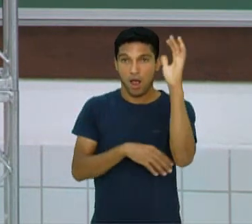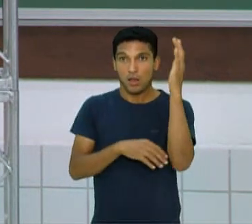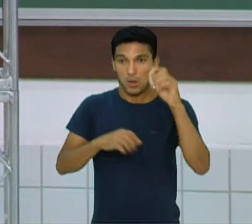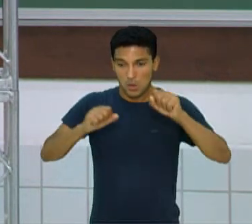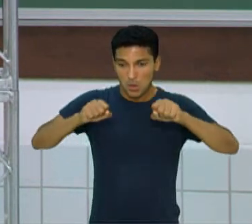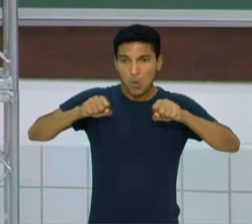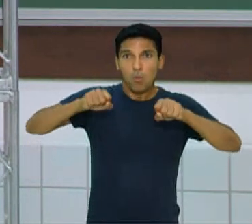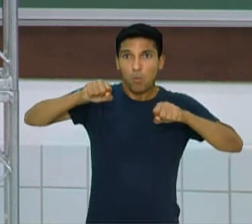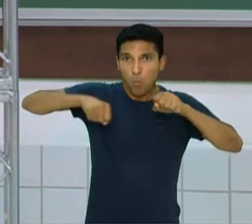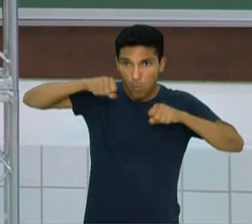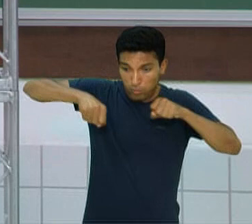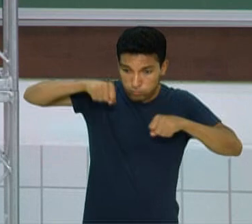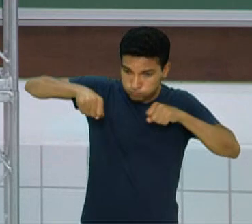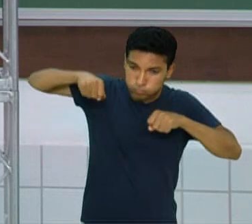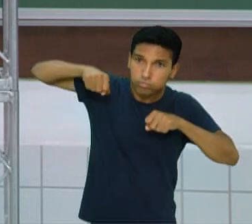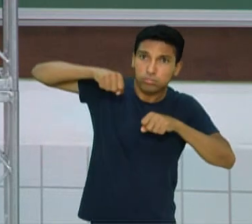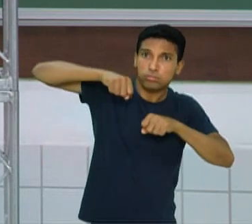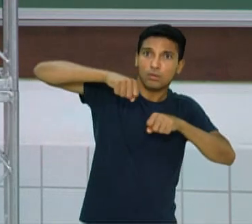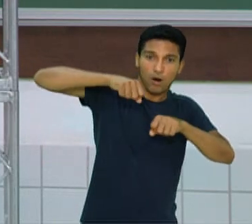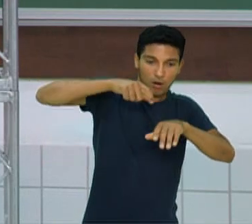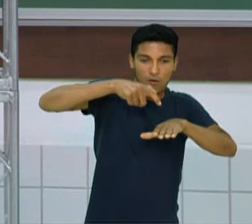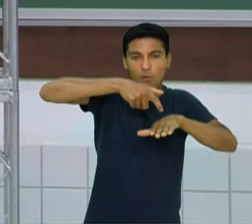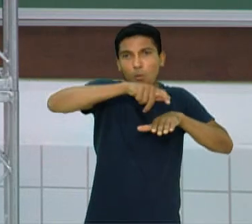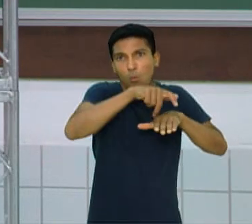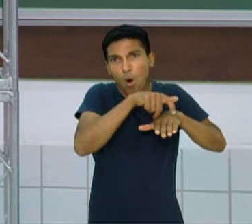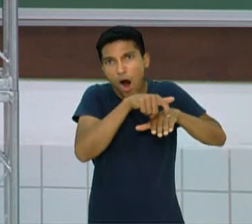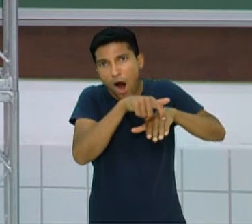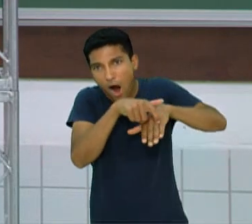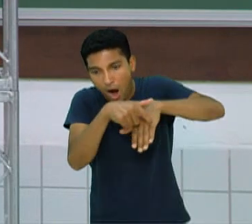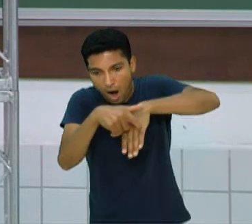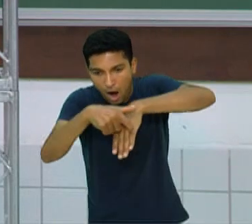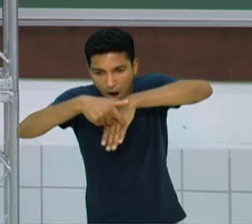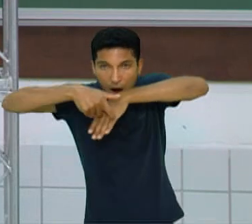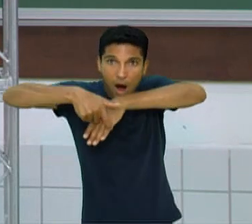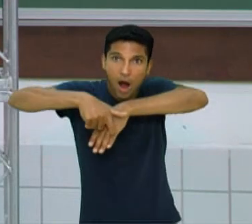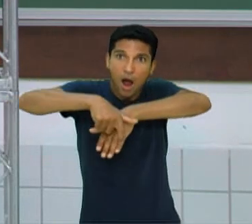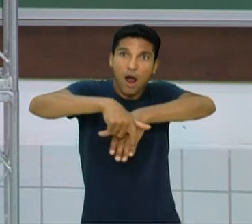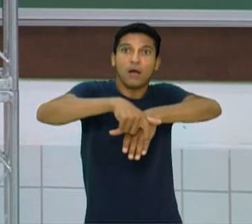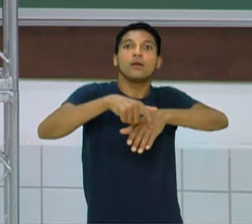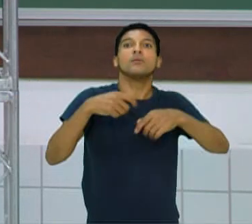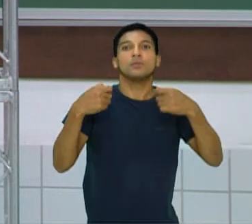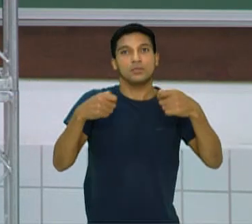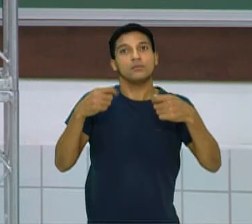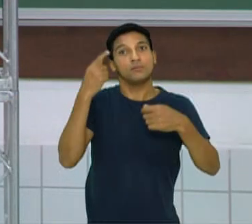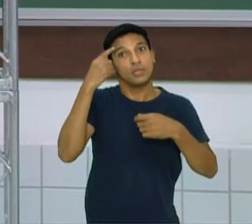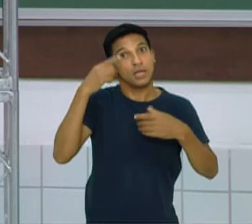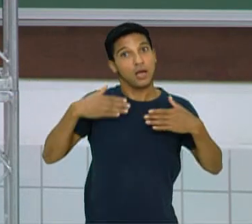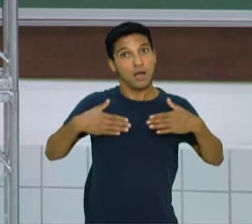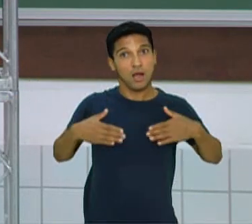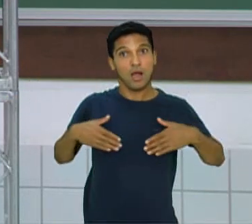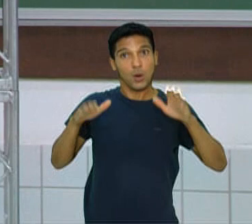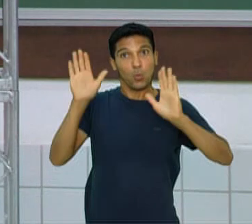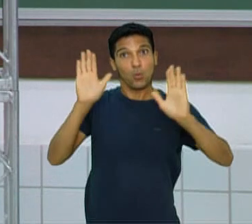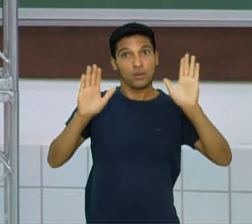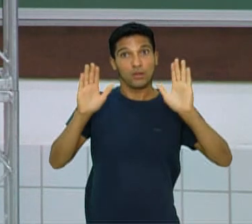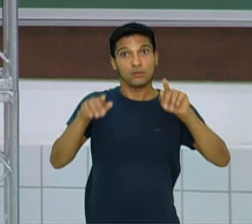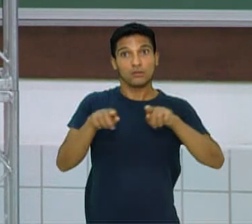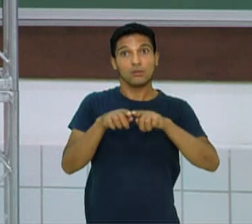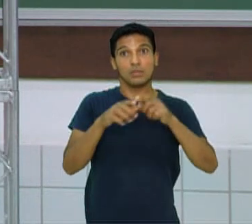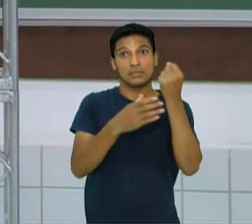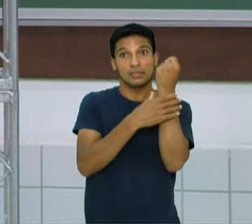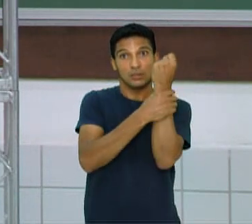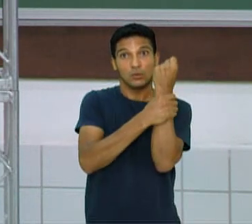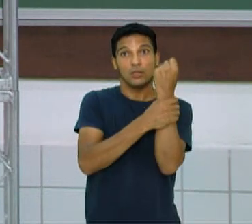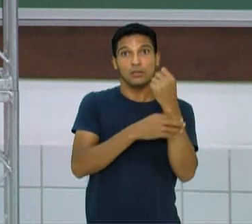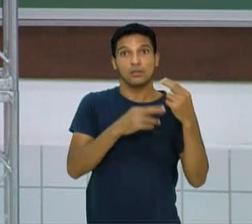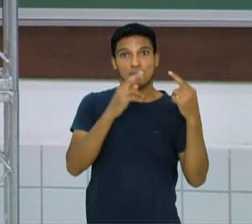na segurança e na responsabilidade dessa prática, ok? Isso por conta do risco. A atividade é